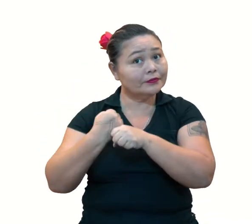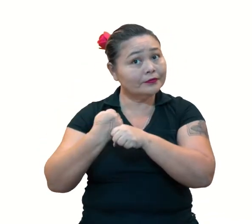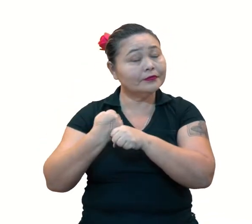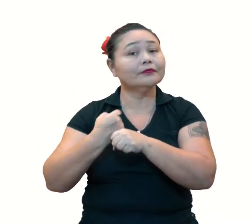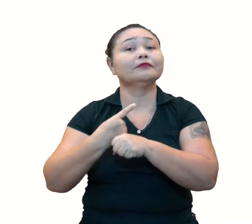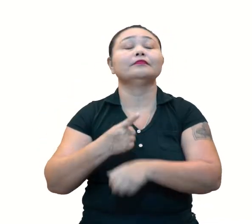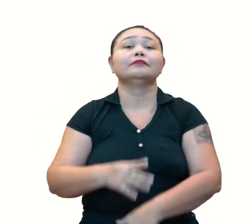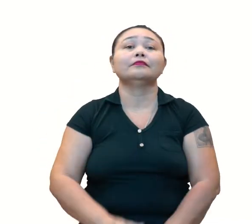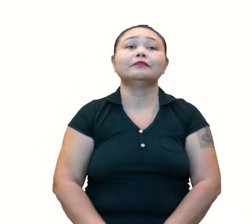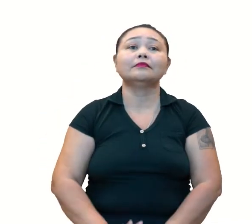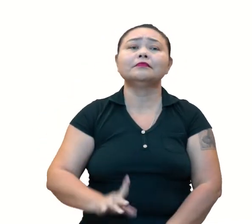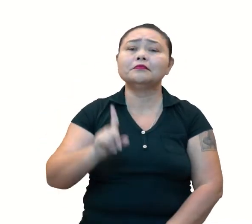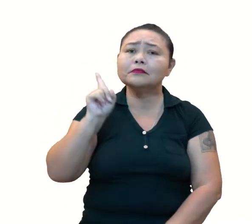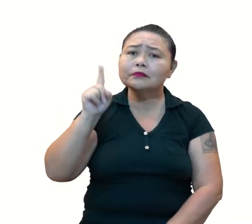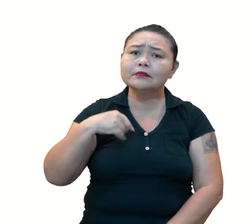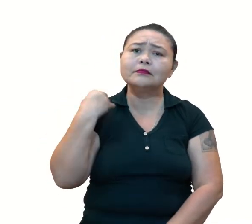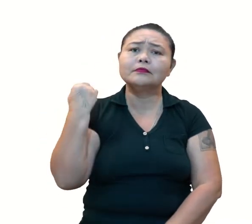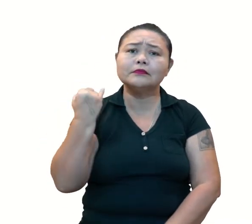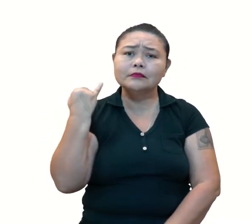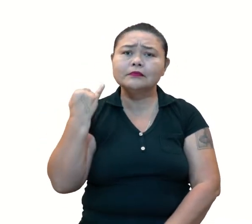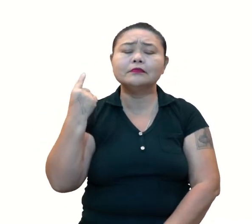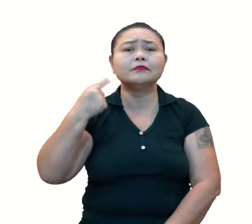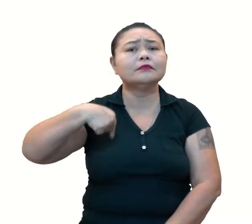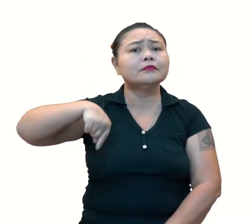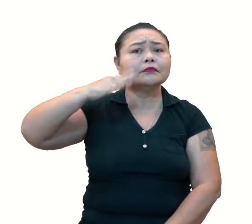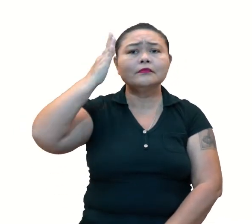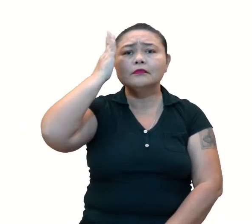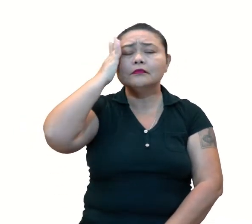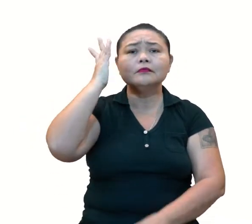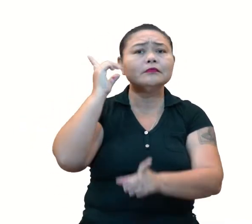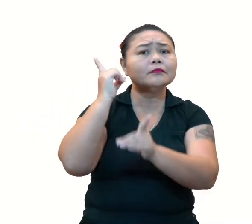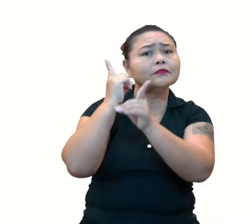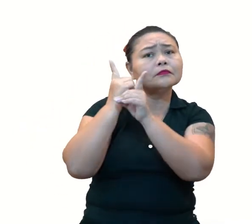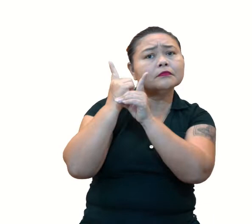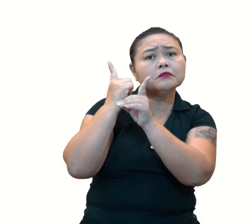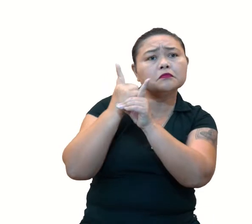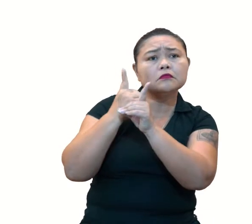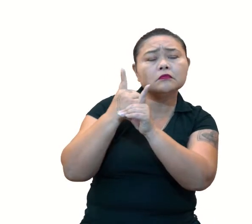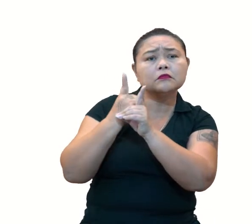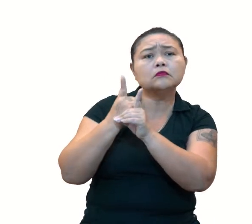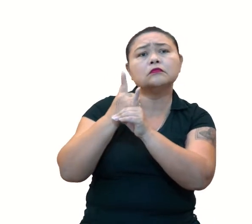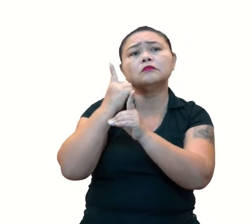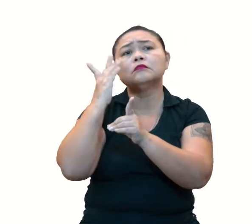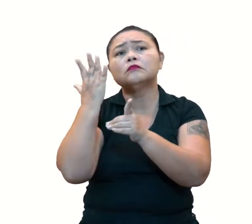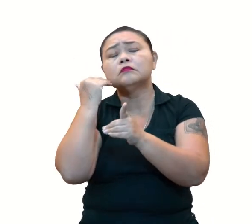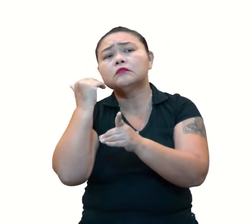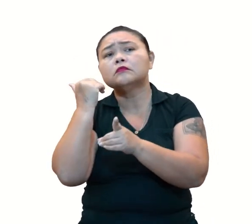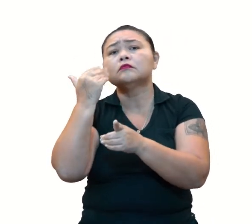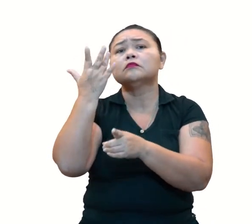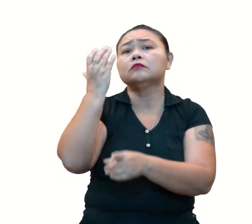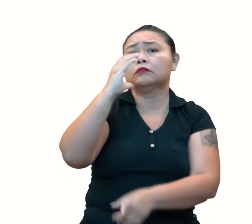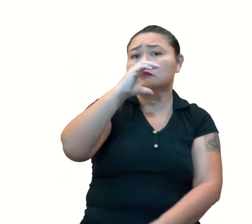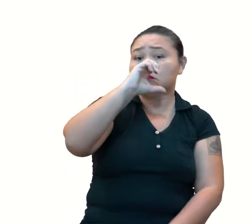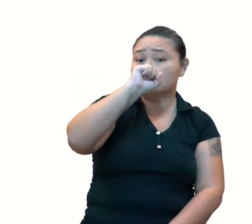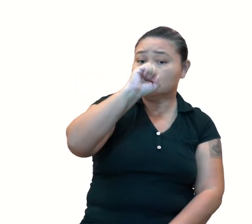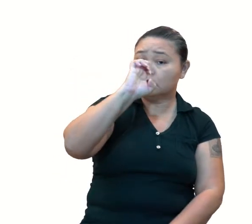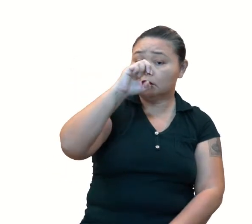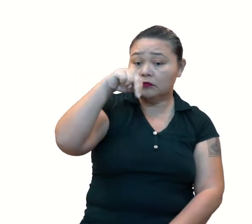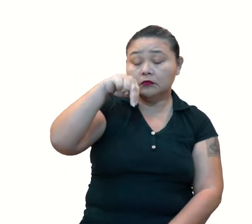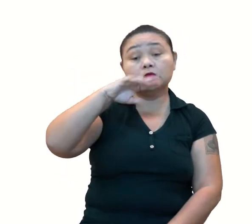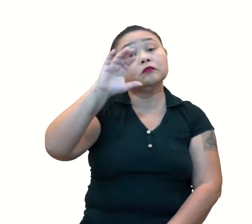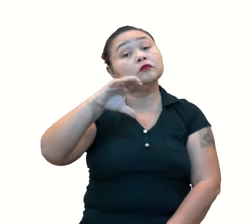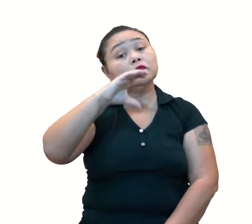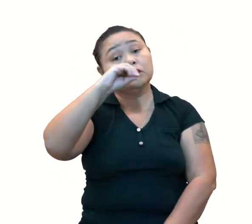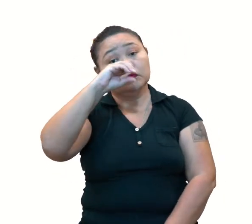cálculos. É muito importante você saber identificar, né? Se você vai usar o seno, ou cosseno, ou